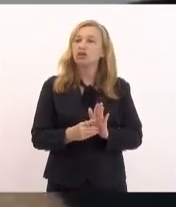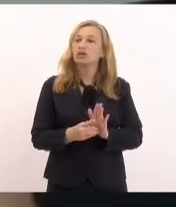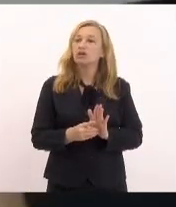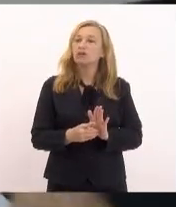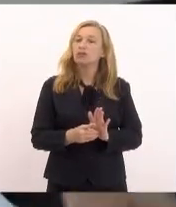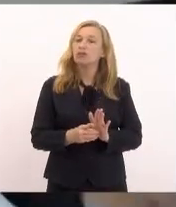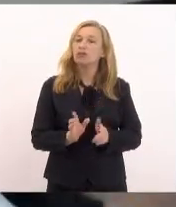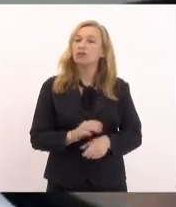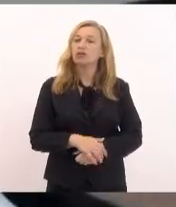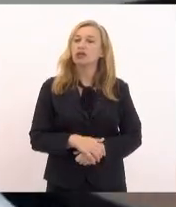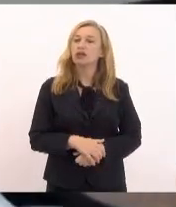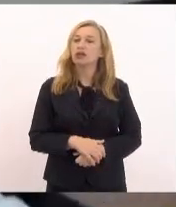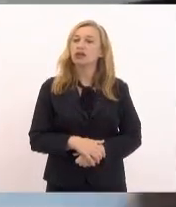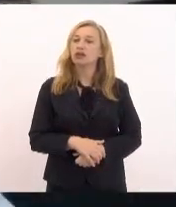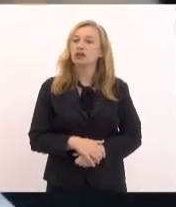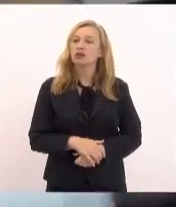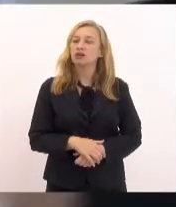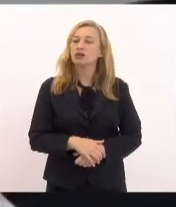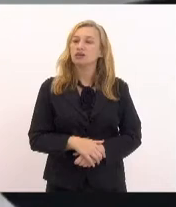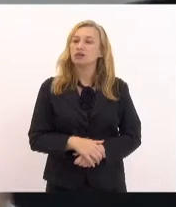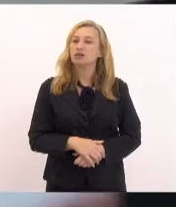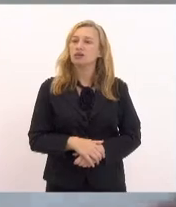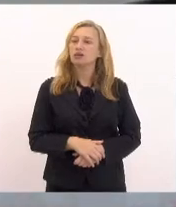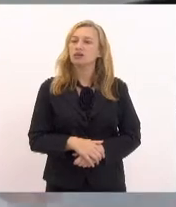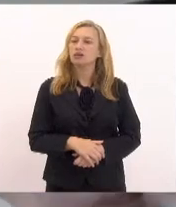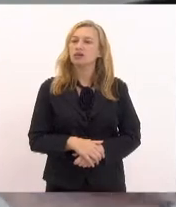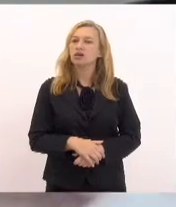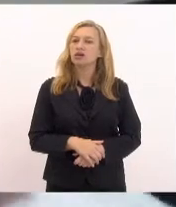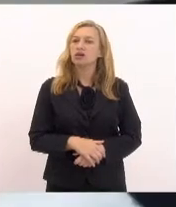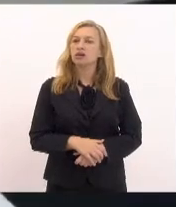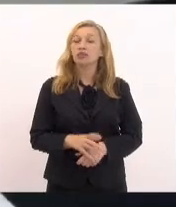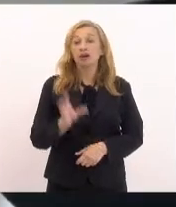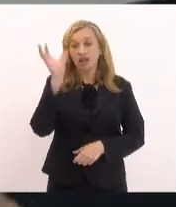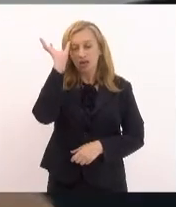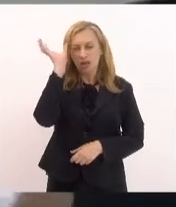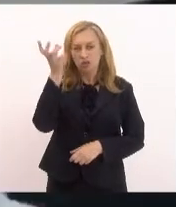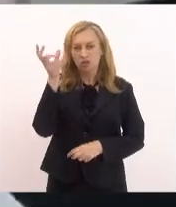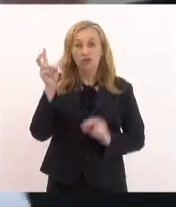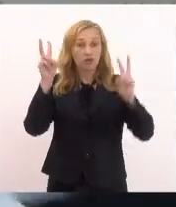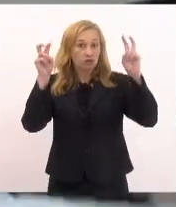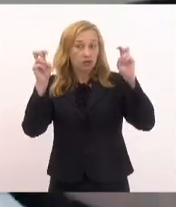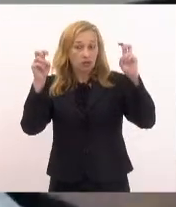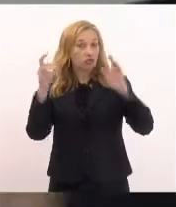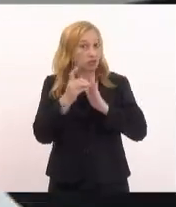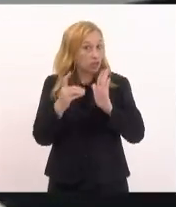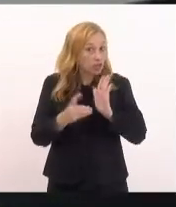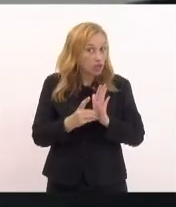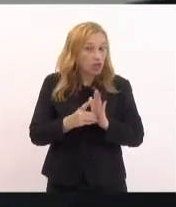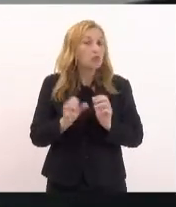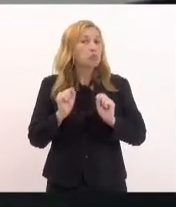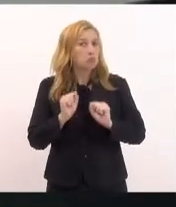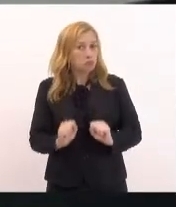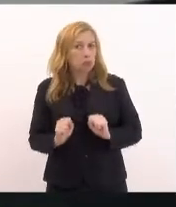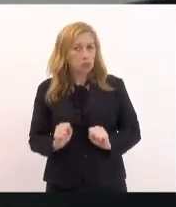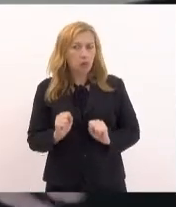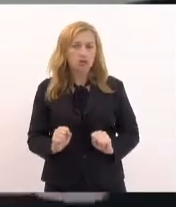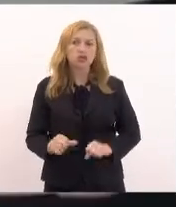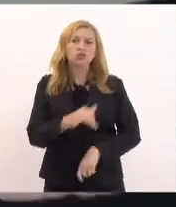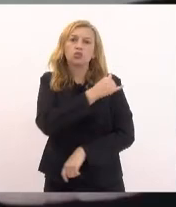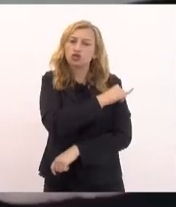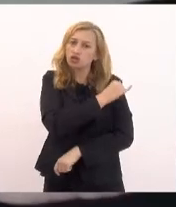assustar os efeitos desse decreto, né? De modo que a gente possa ter no Rio de